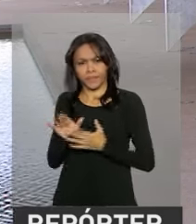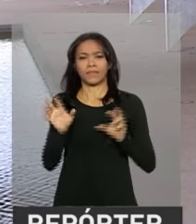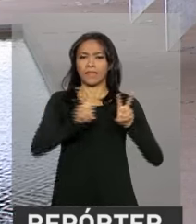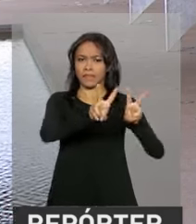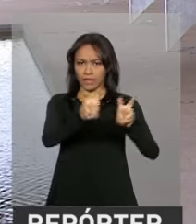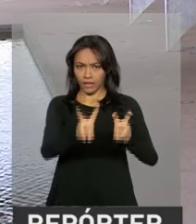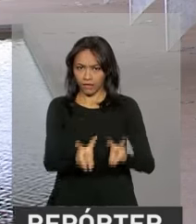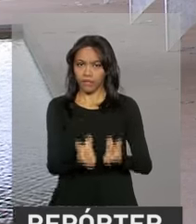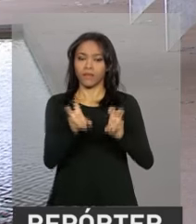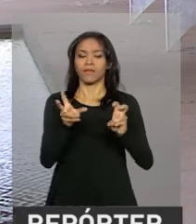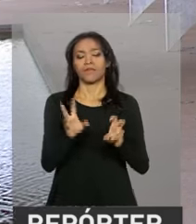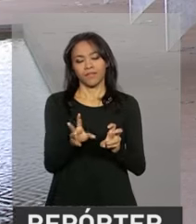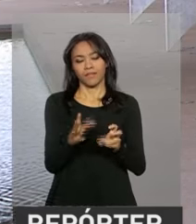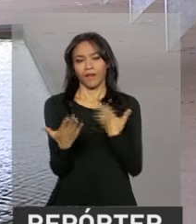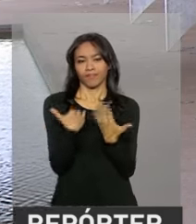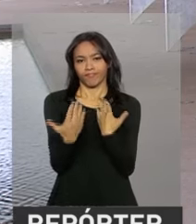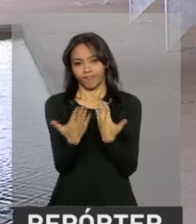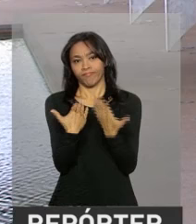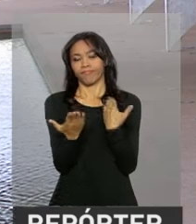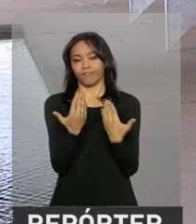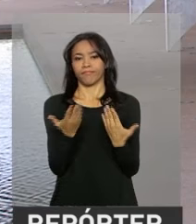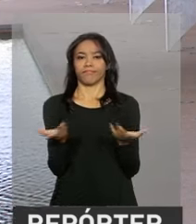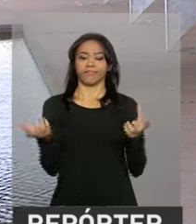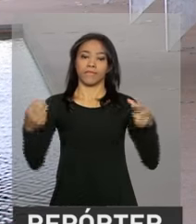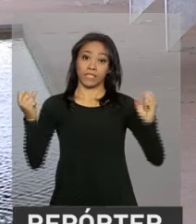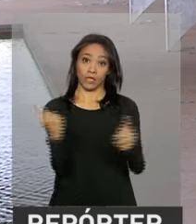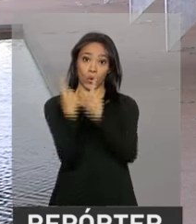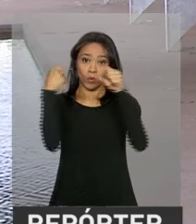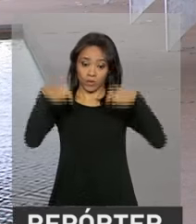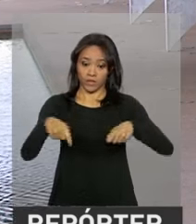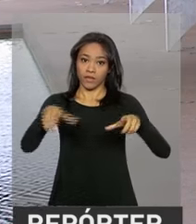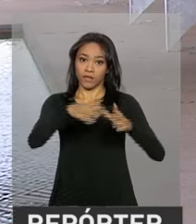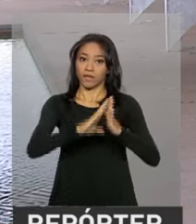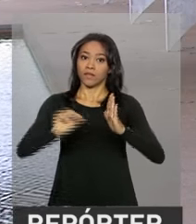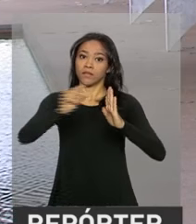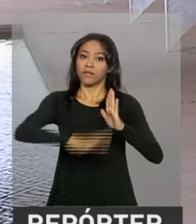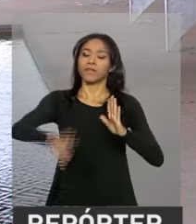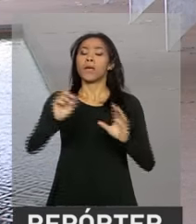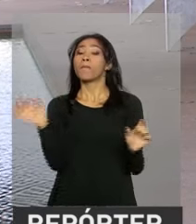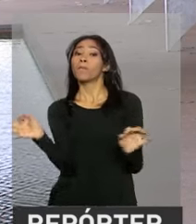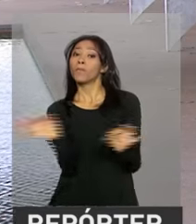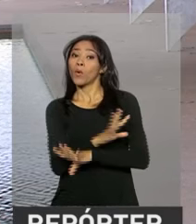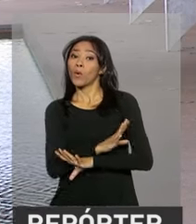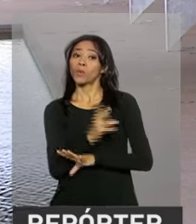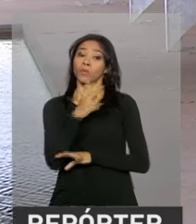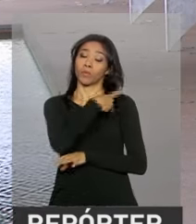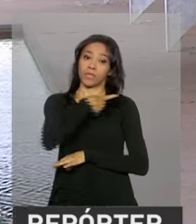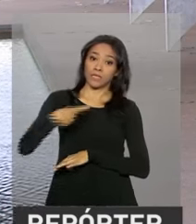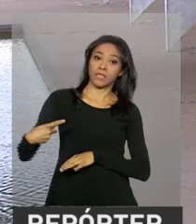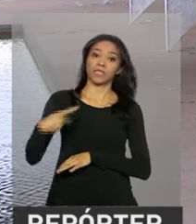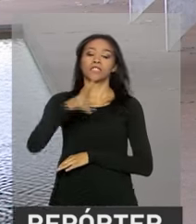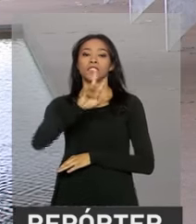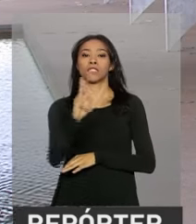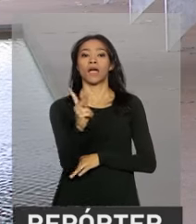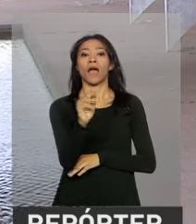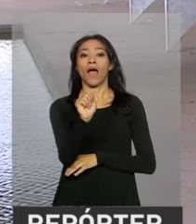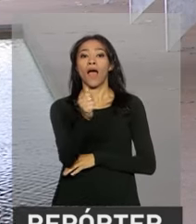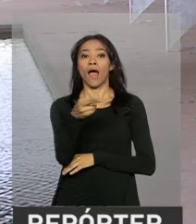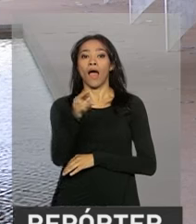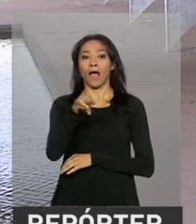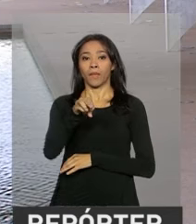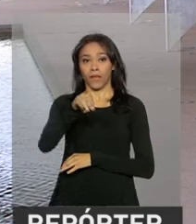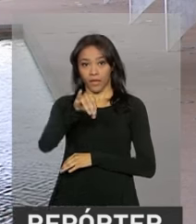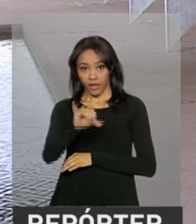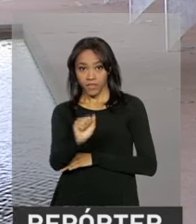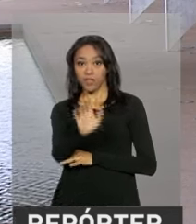temas aí devem ser acordados. Depois desse encontro, o presidente da Armênia ele deve participar aí do lançamento da construção